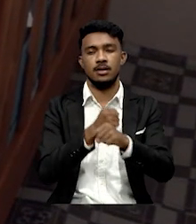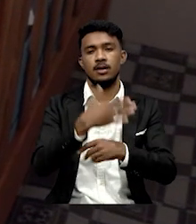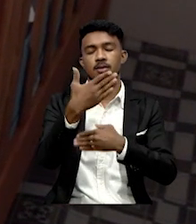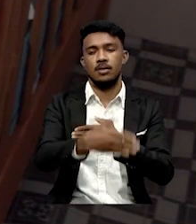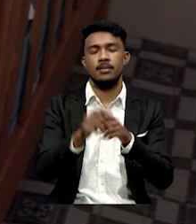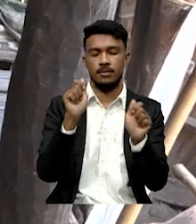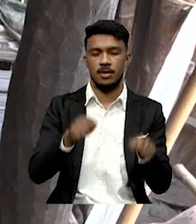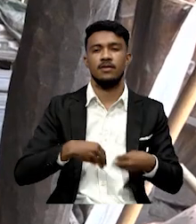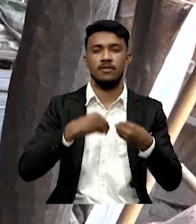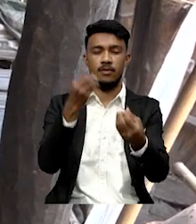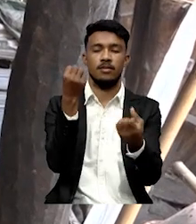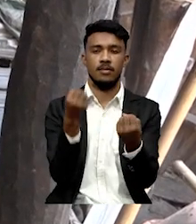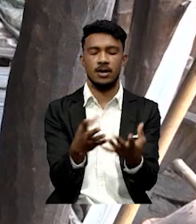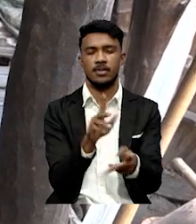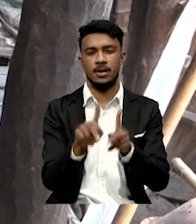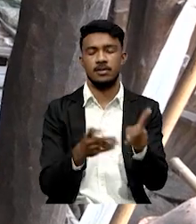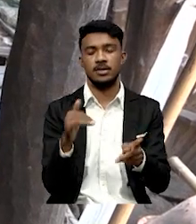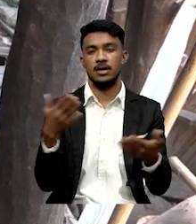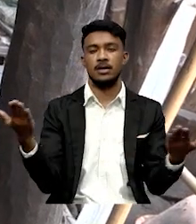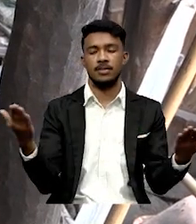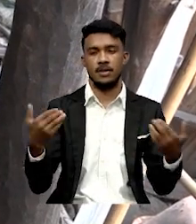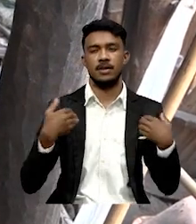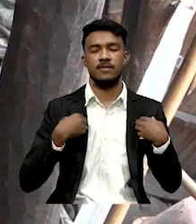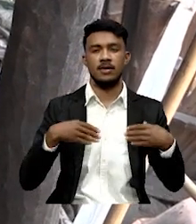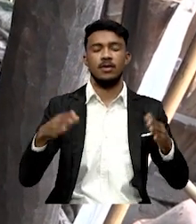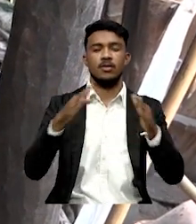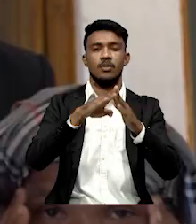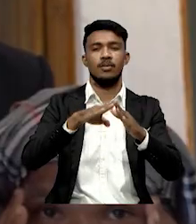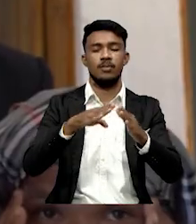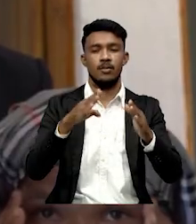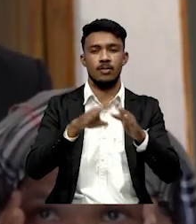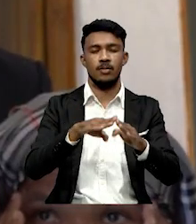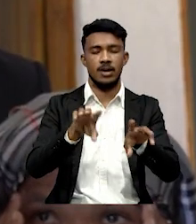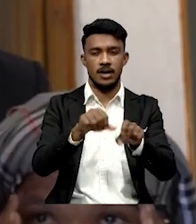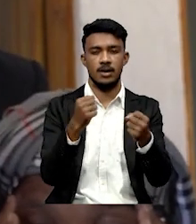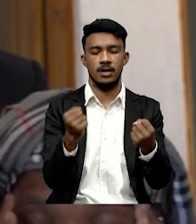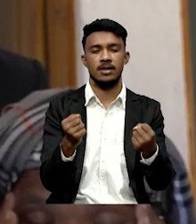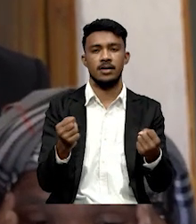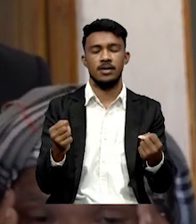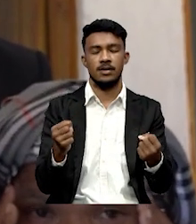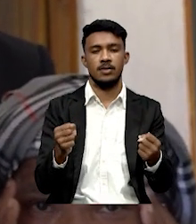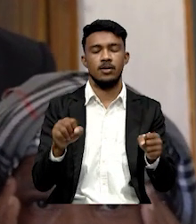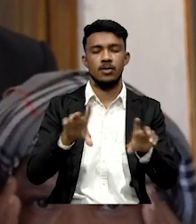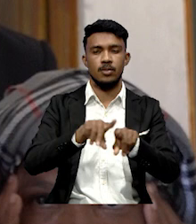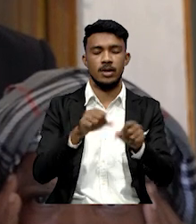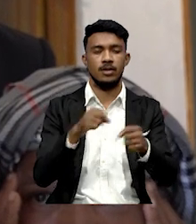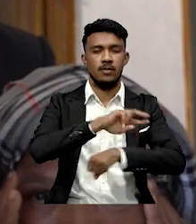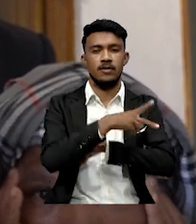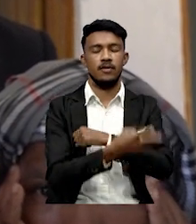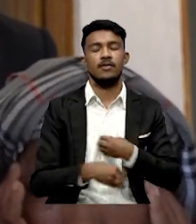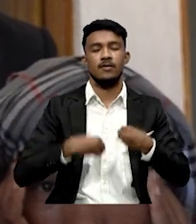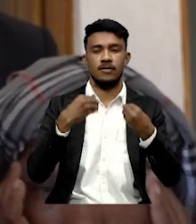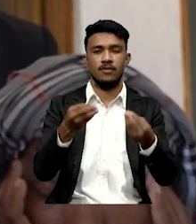de se for barak baitne pulasan barak sira bem lili sira bem uma dut uma kunisan le dia uma tumuno anan ne ta for material construção